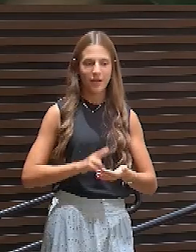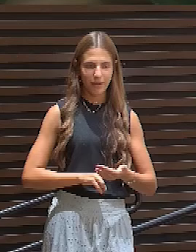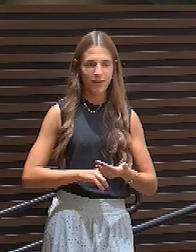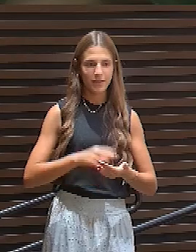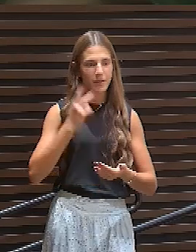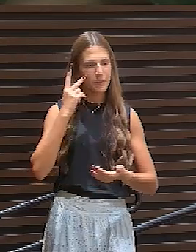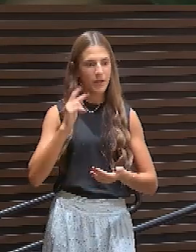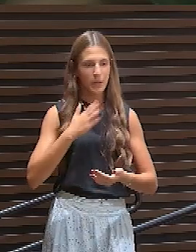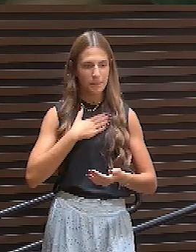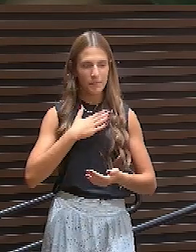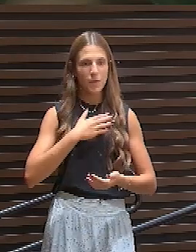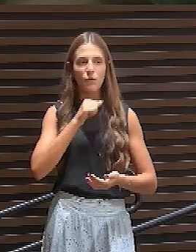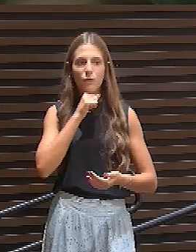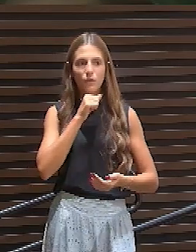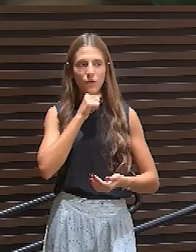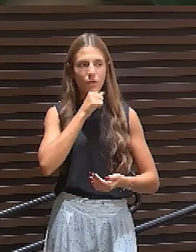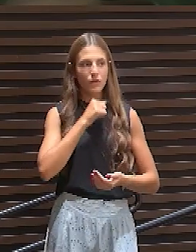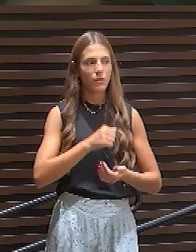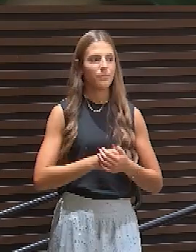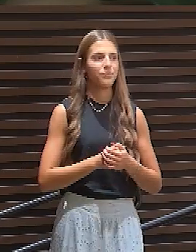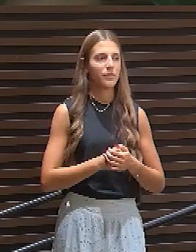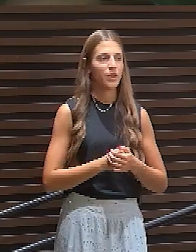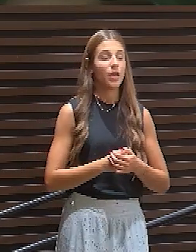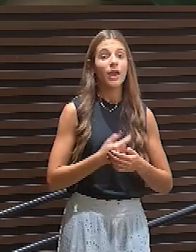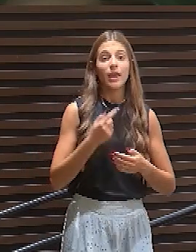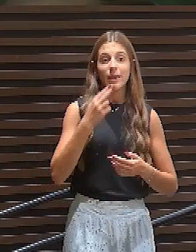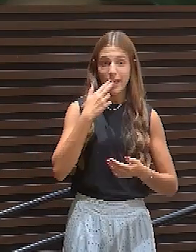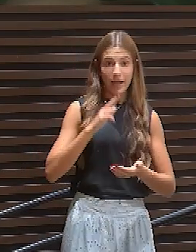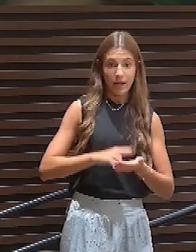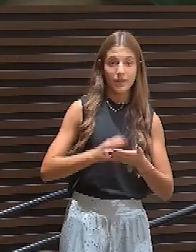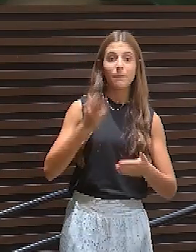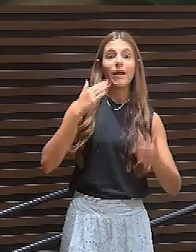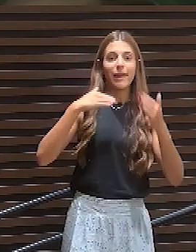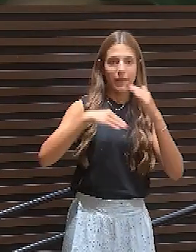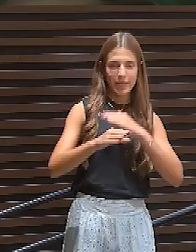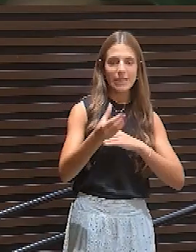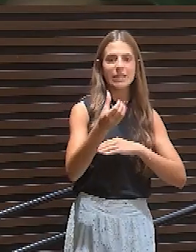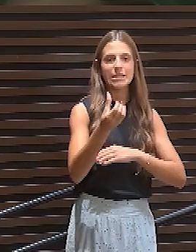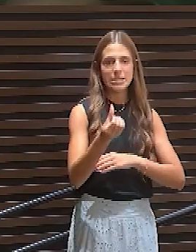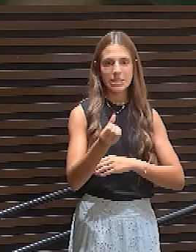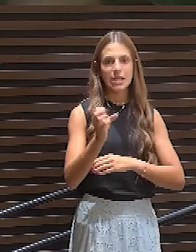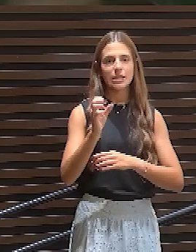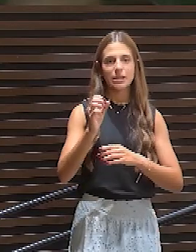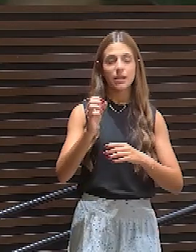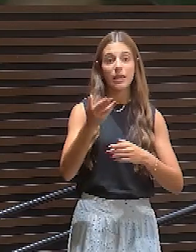ir e voltar levou 6 meses.